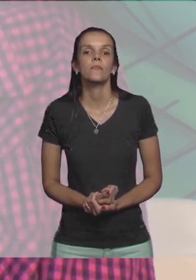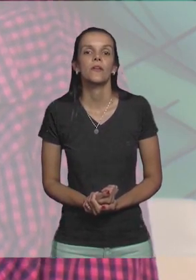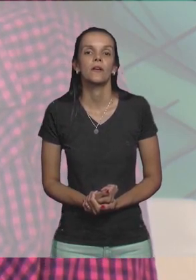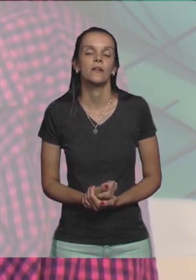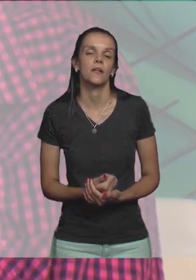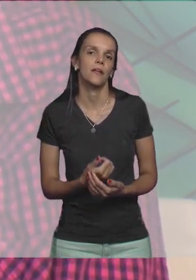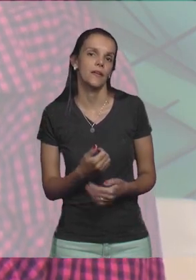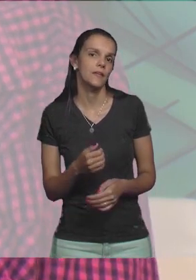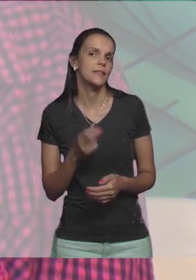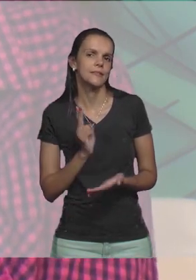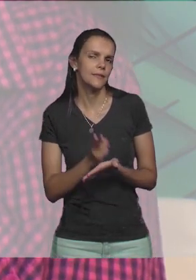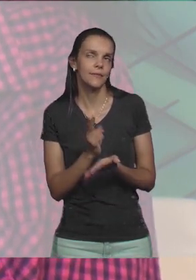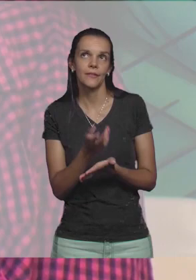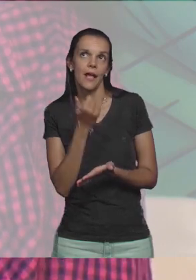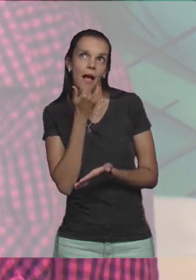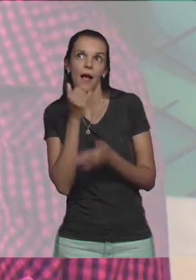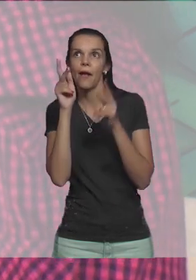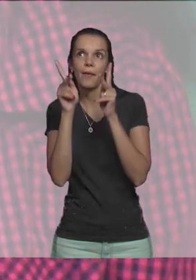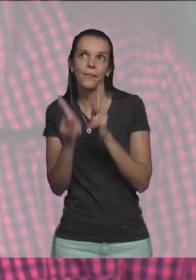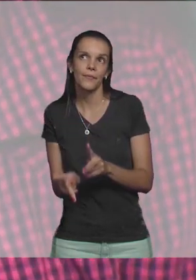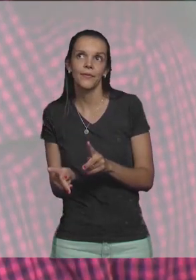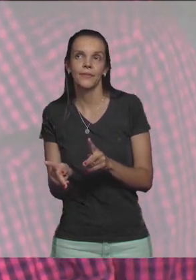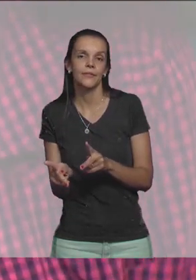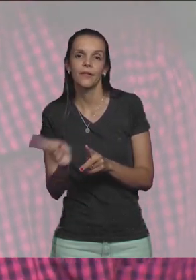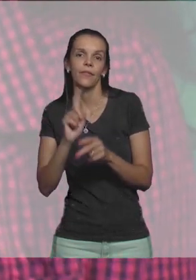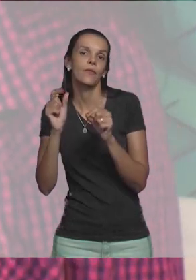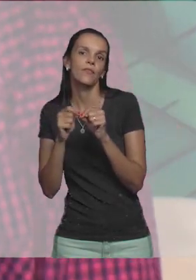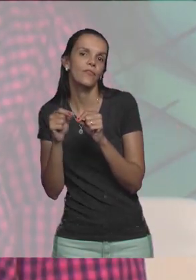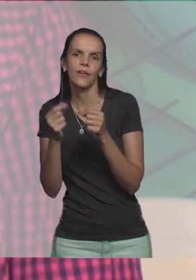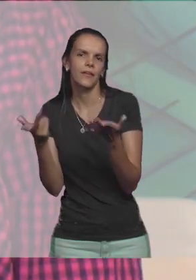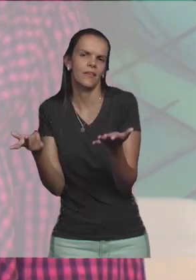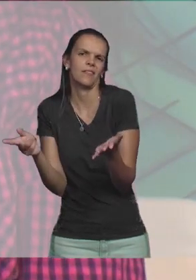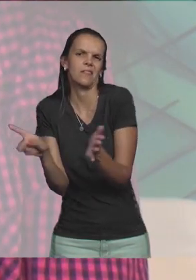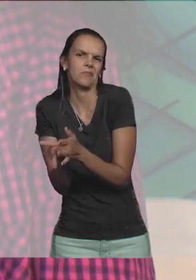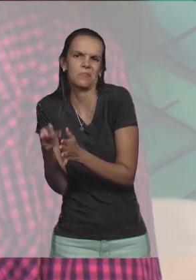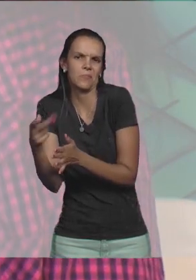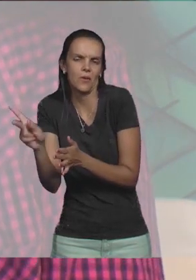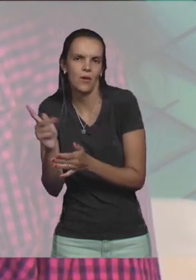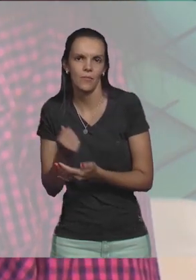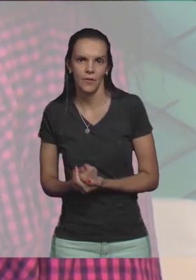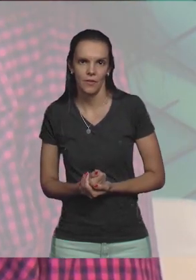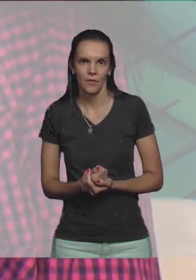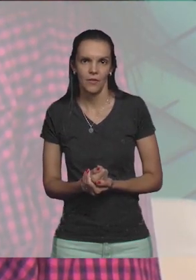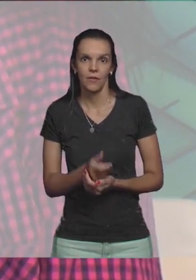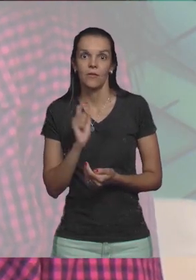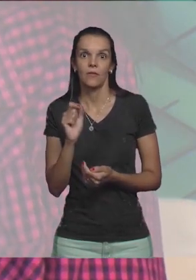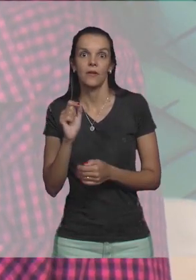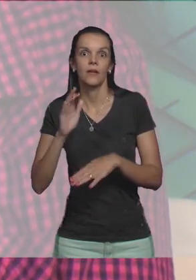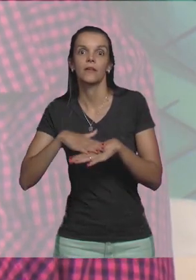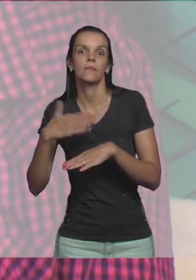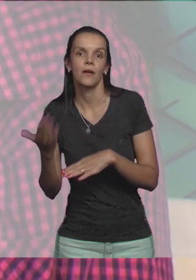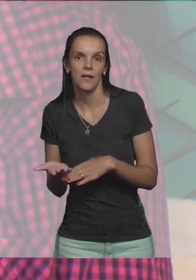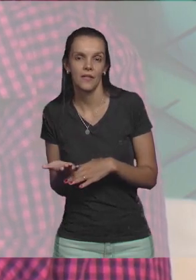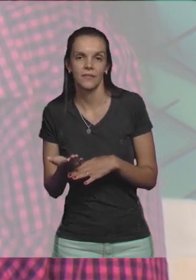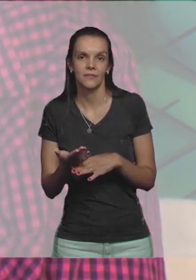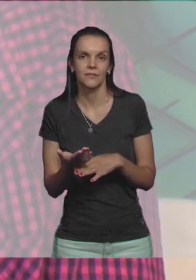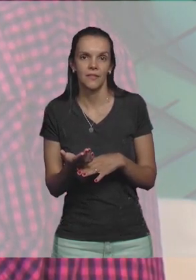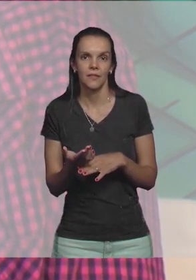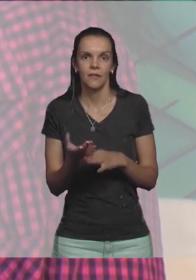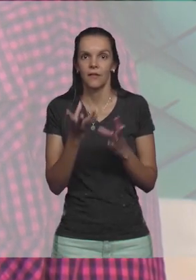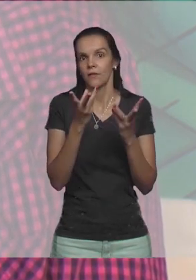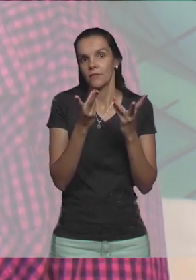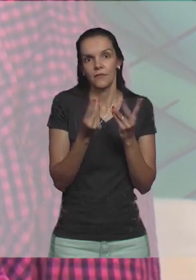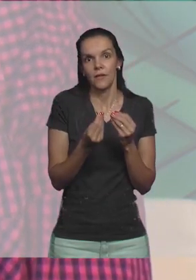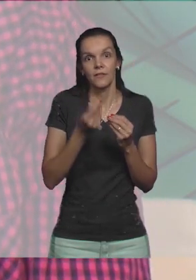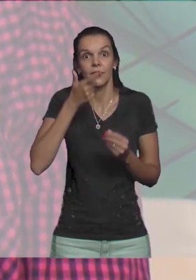por onde? Porque essa é sempre a desculpa, né? A pessoa não fez o suficiente. O que tinha que mais que ser feito? A gente vai contar nos dedos aquelas